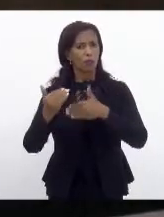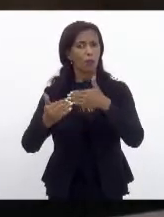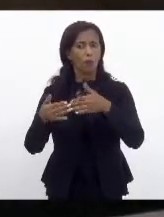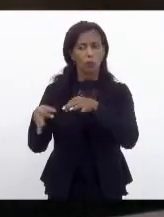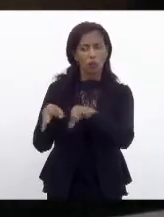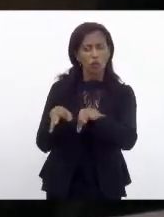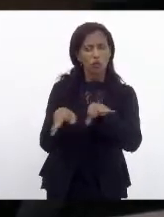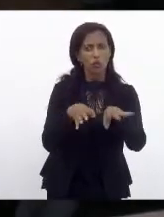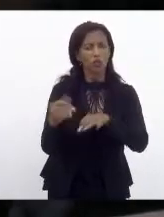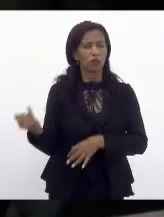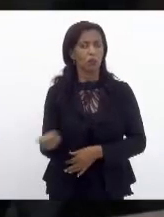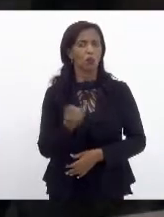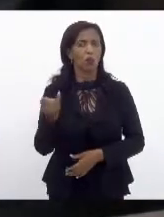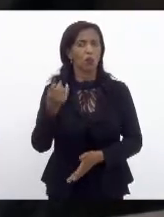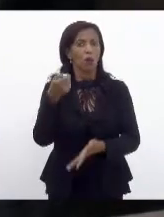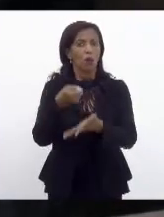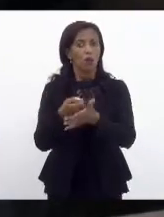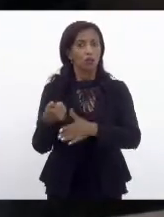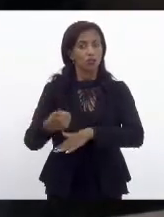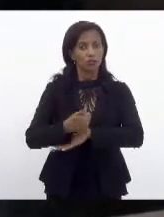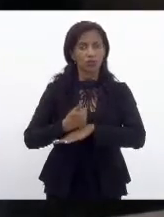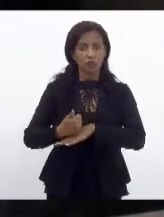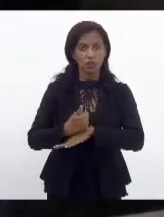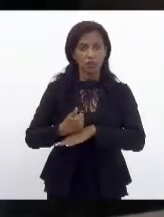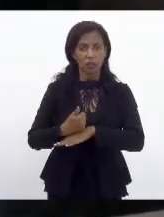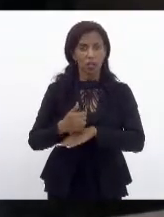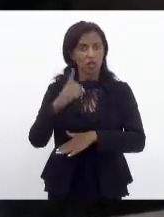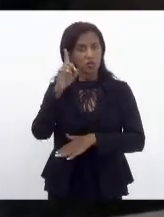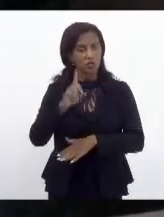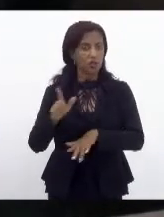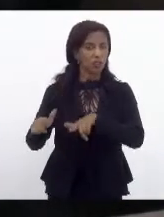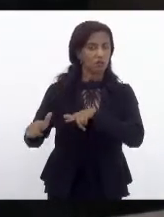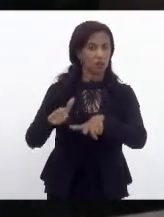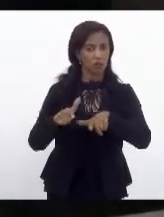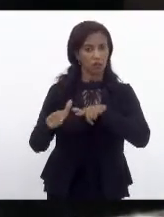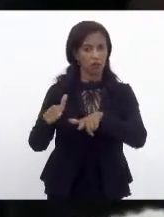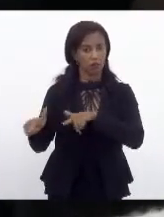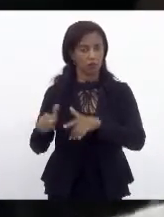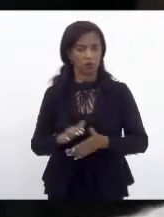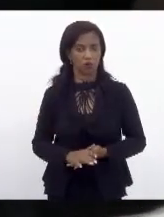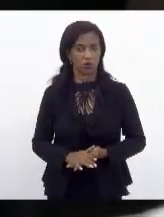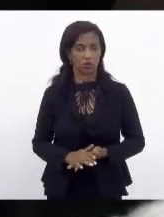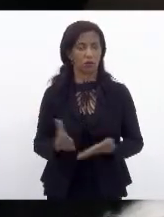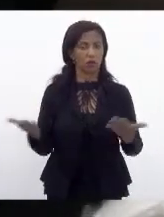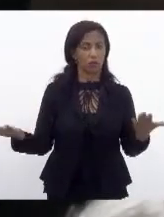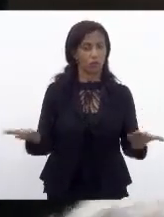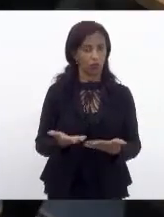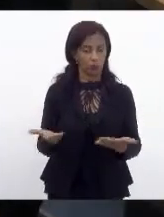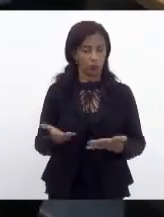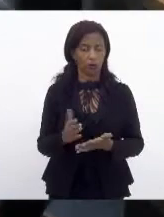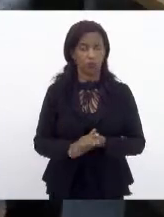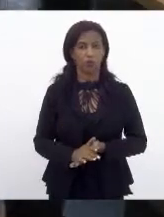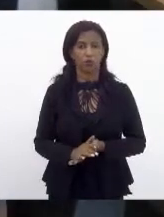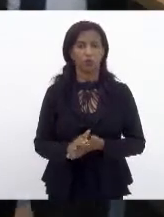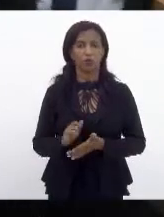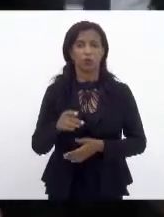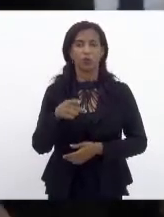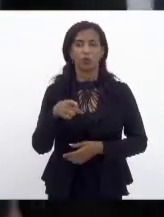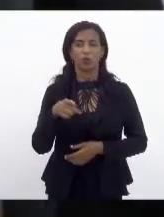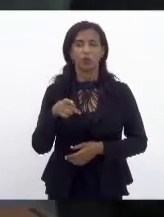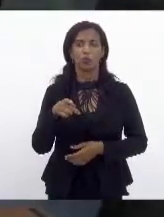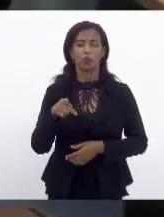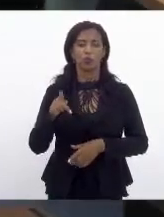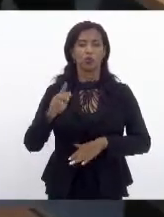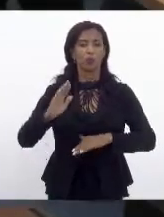projeto importantíssimo para garantir dignidade e direitos trabalhistas. Atualmente, hoje, os profissionais da